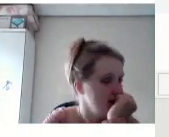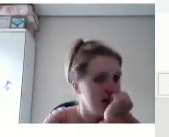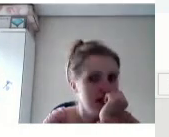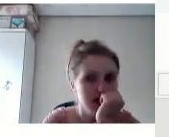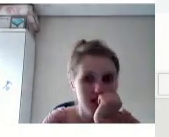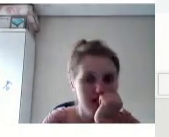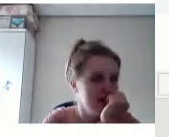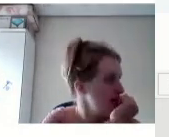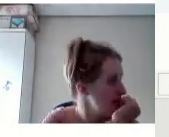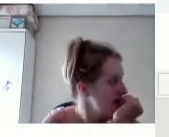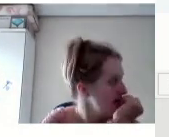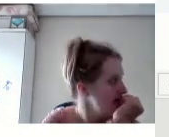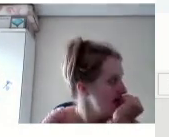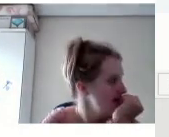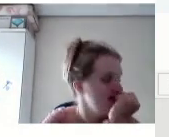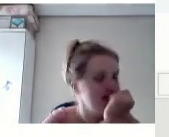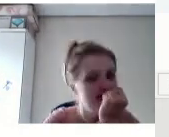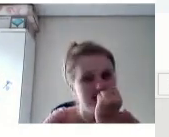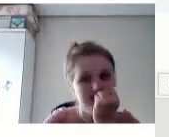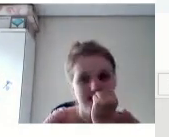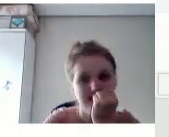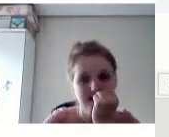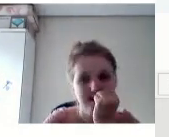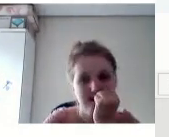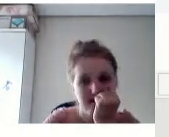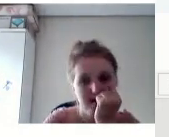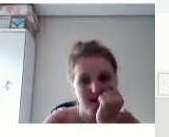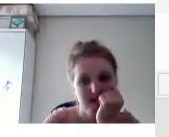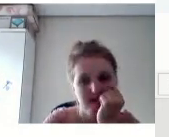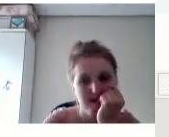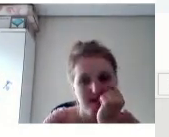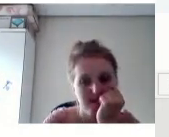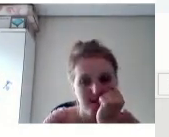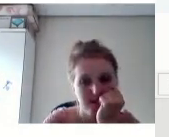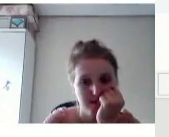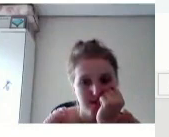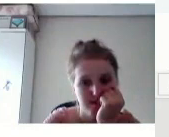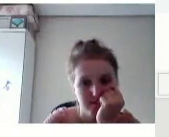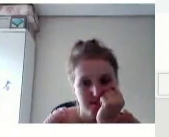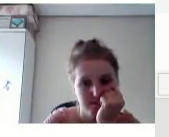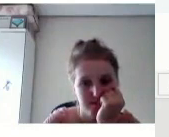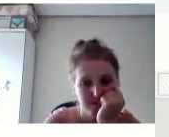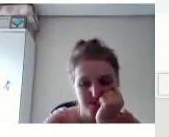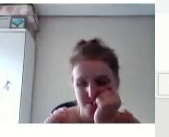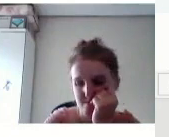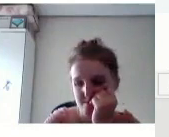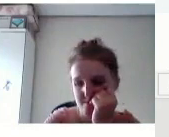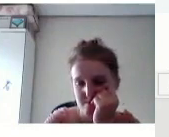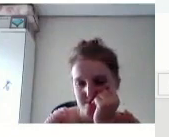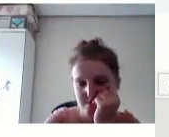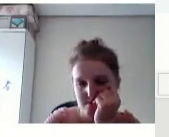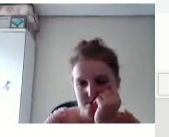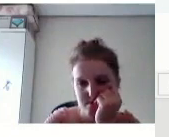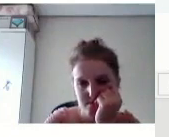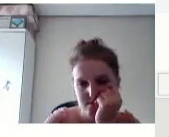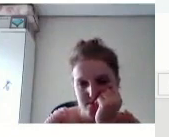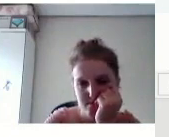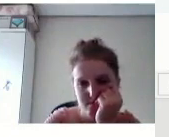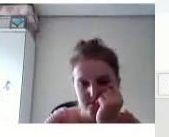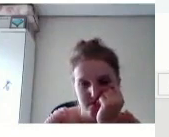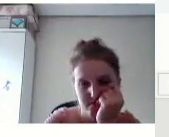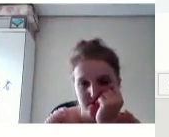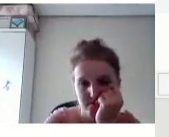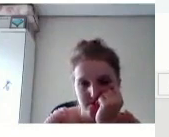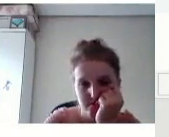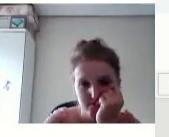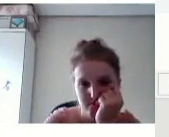campos independentes, que é o caso aqui, né? Onde psi é o campo de Schrödinger. As equações de movimento são duas, né? Uma para cada um desses